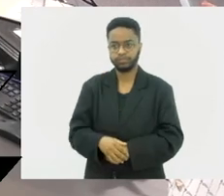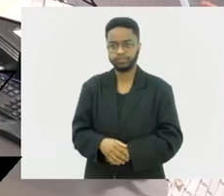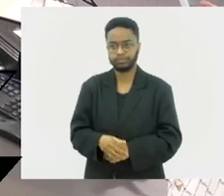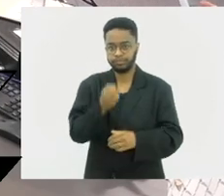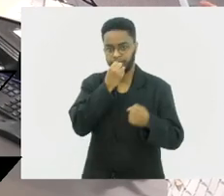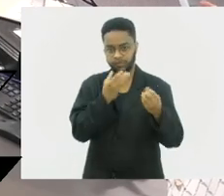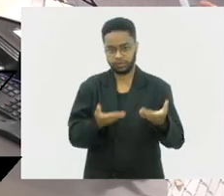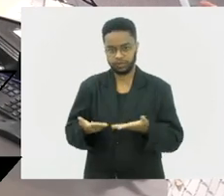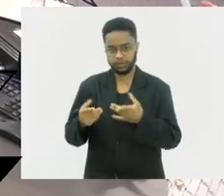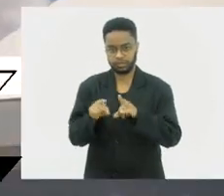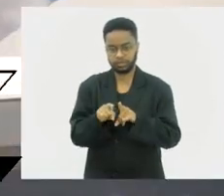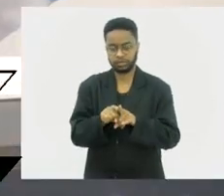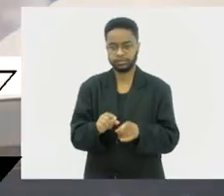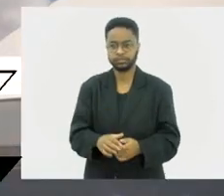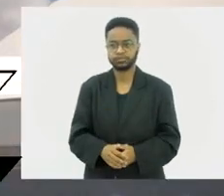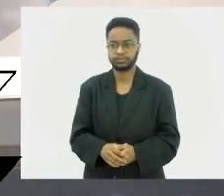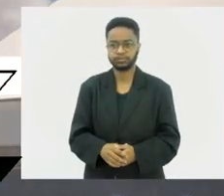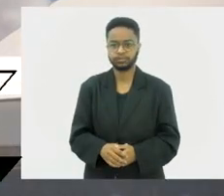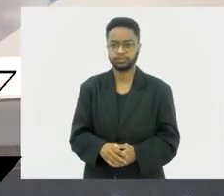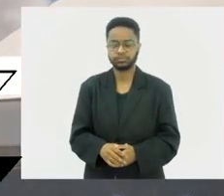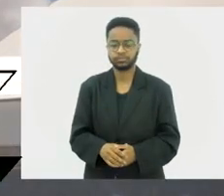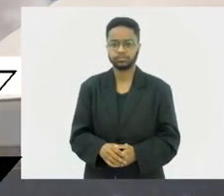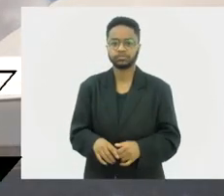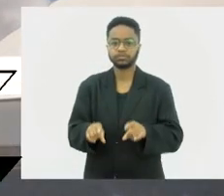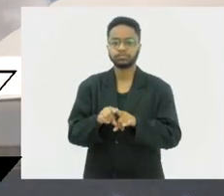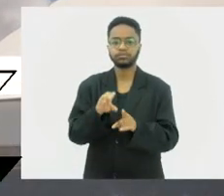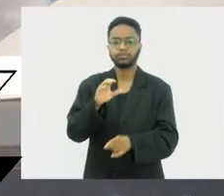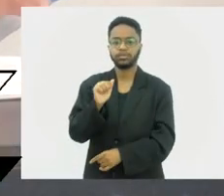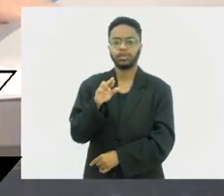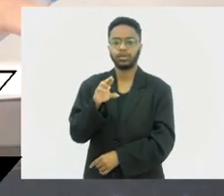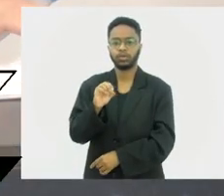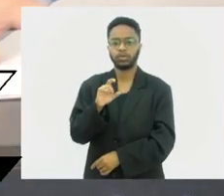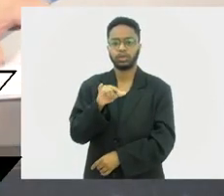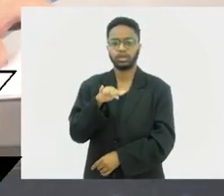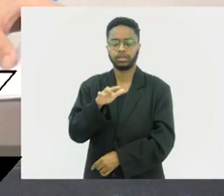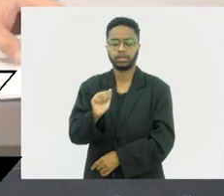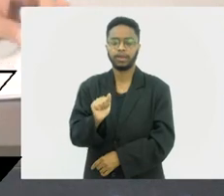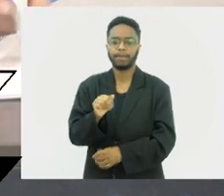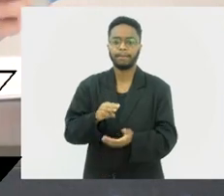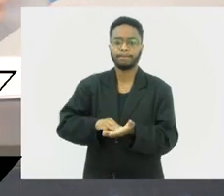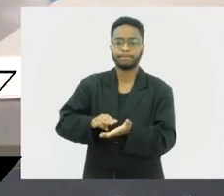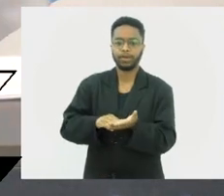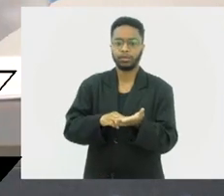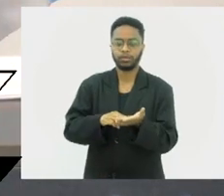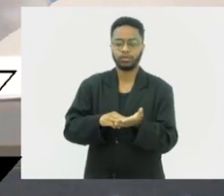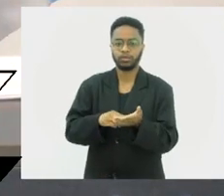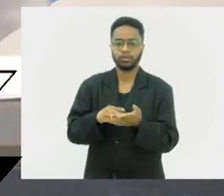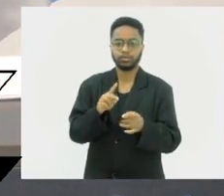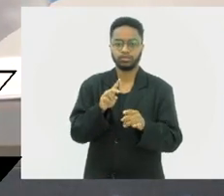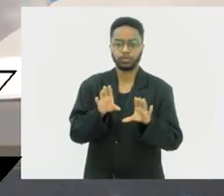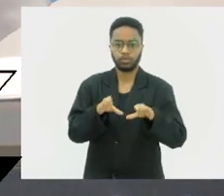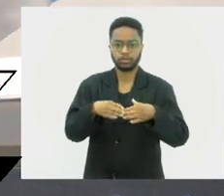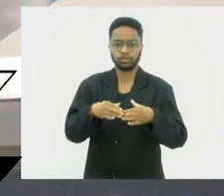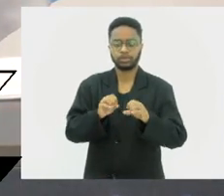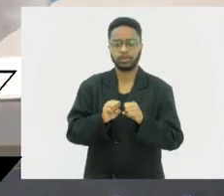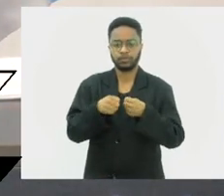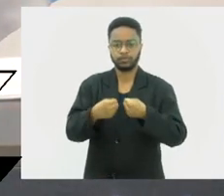Bem-vinda. E doutora Carolina Rodrigues, advogada, membro da Comissão de Defesa de Proteção dos Animais da